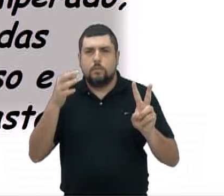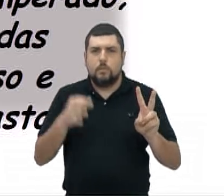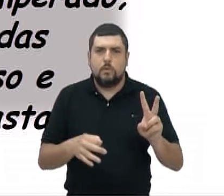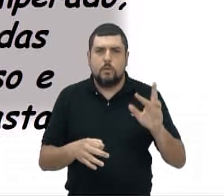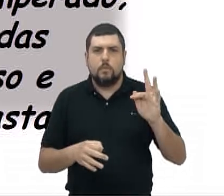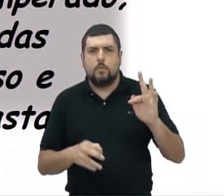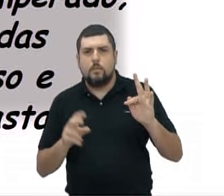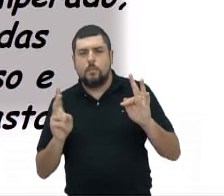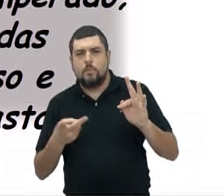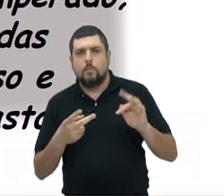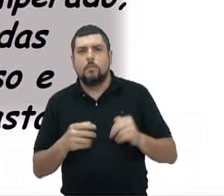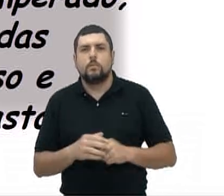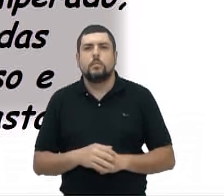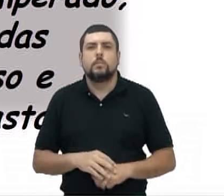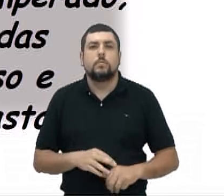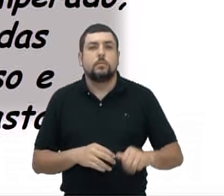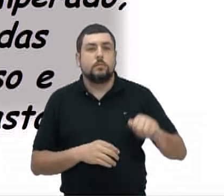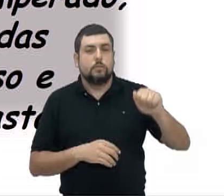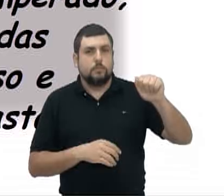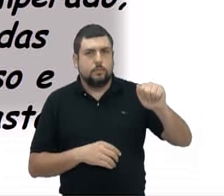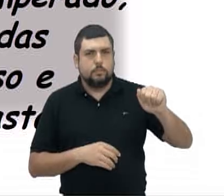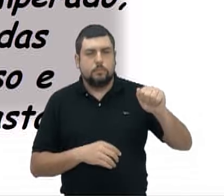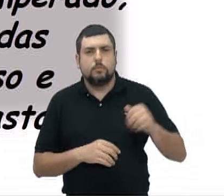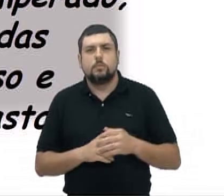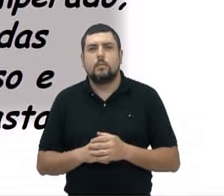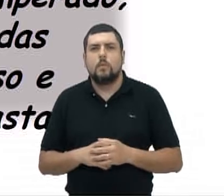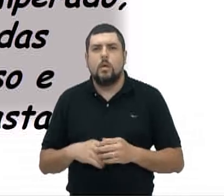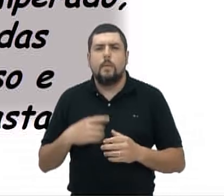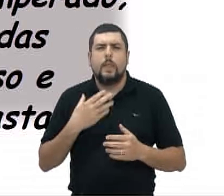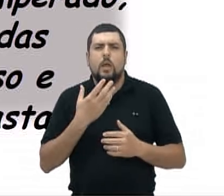falso. Então, na letra A, apresentam suas